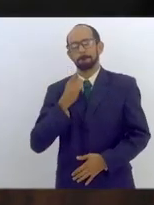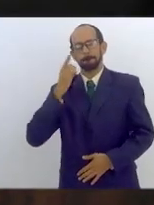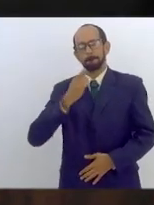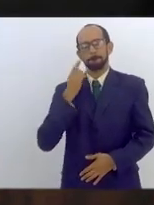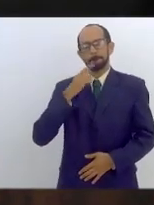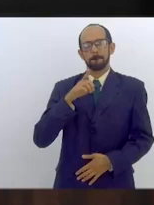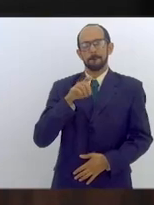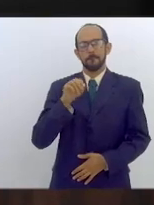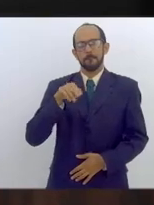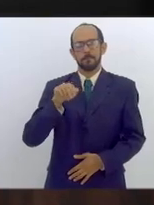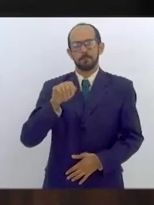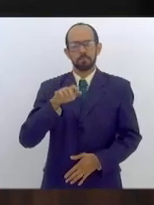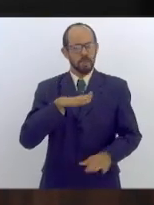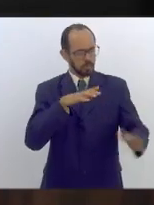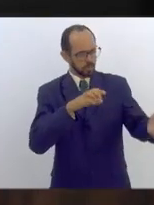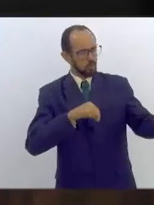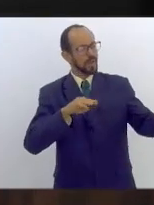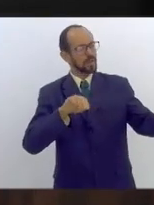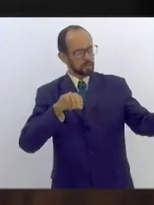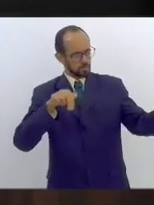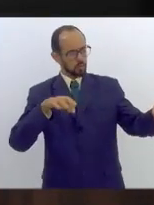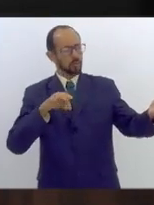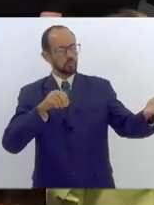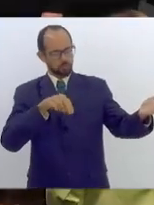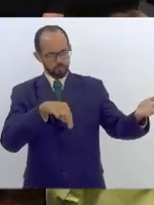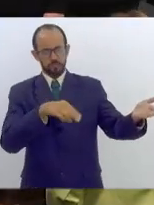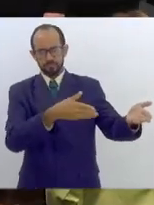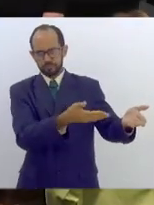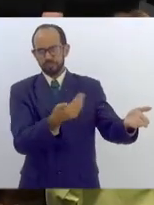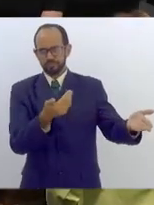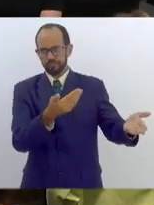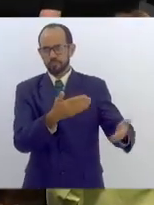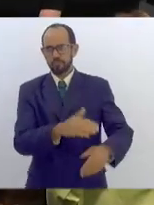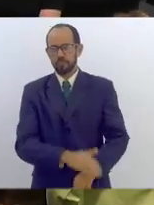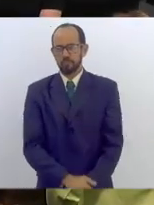Deputado Daniel... Ah, Wellington José está aqui presente.